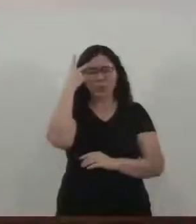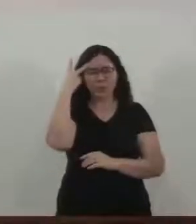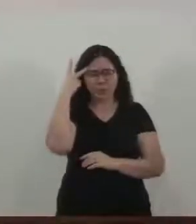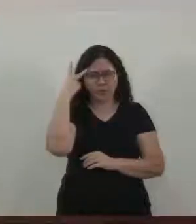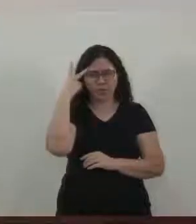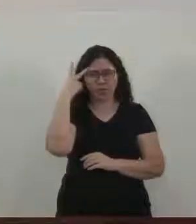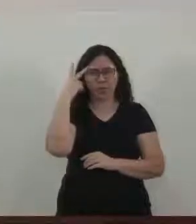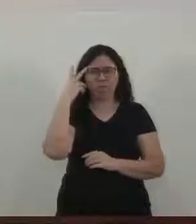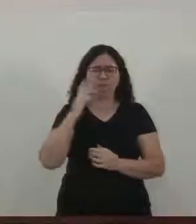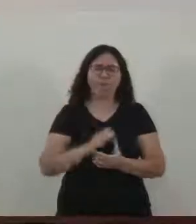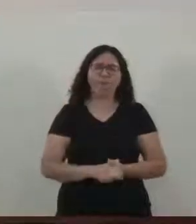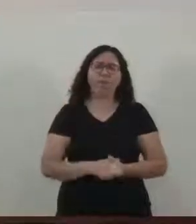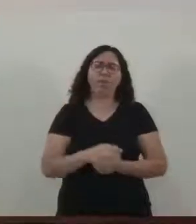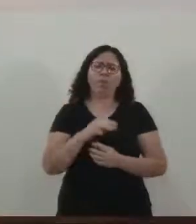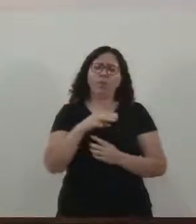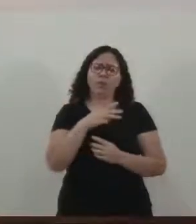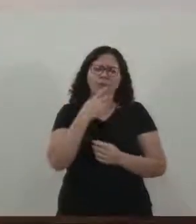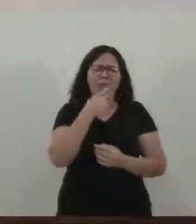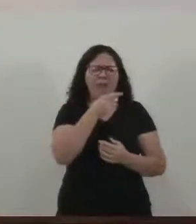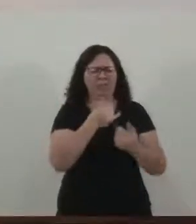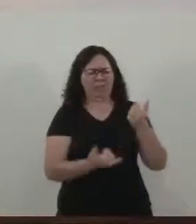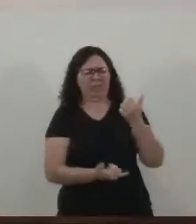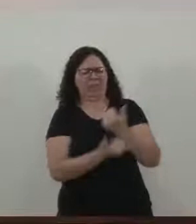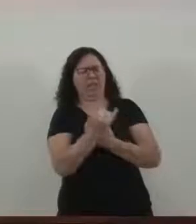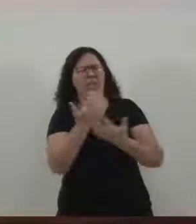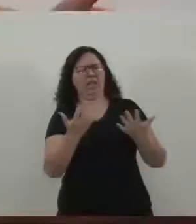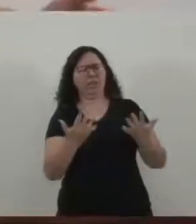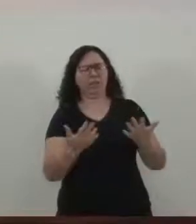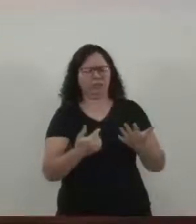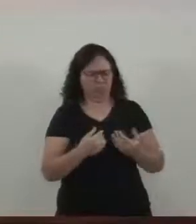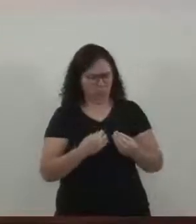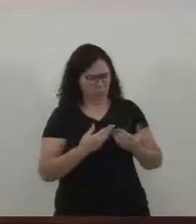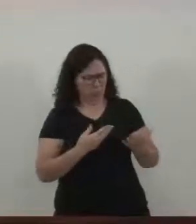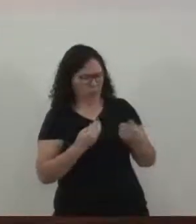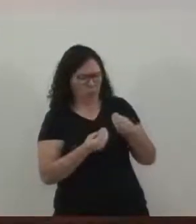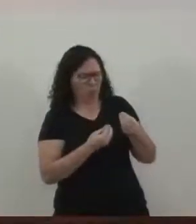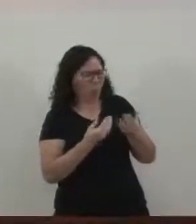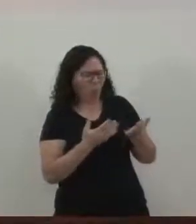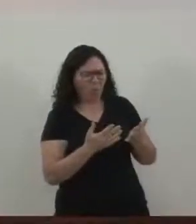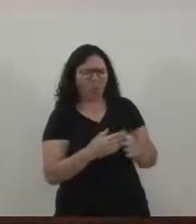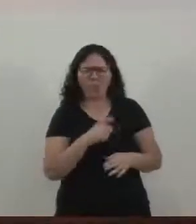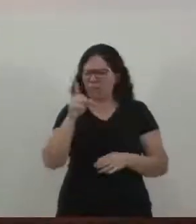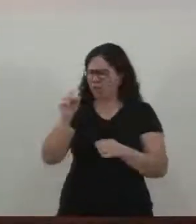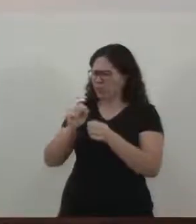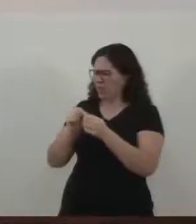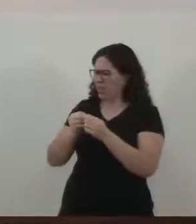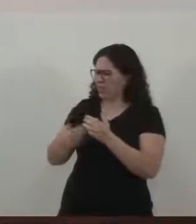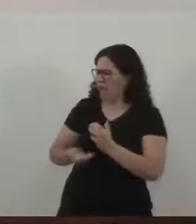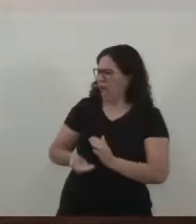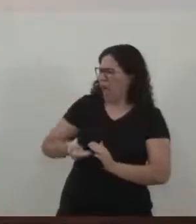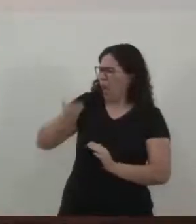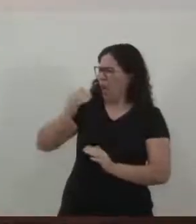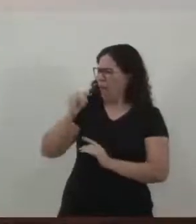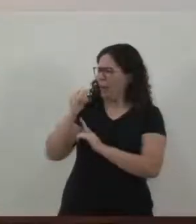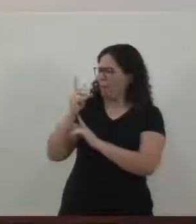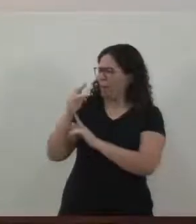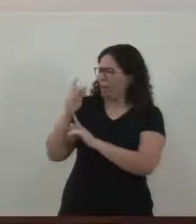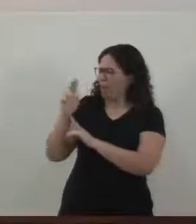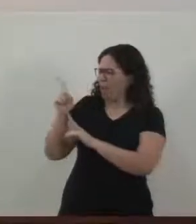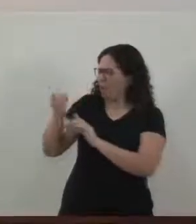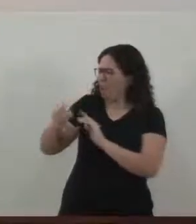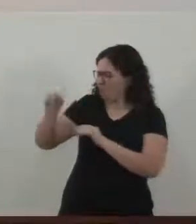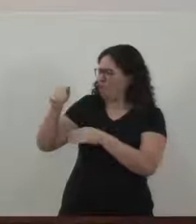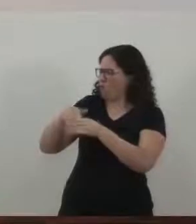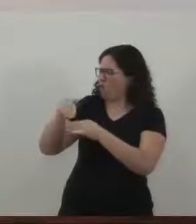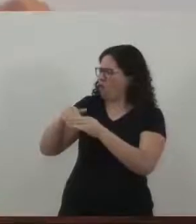passada. Porra, Macaxeira, você nos traiu, cara. Mas como? Você votou aumento de IPTU. Olha como que é uma informação